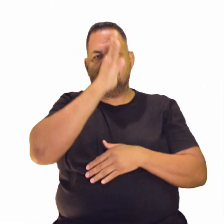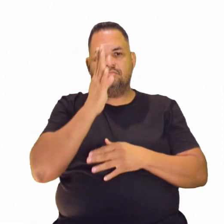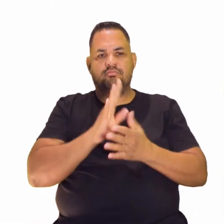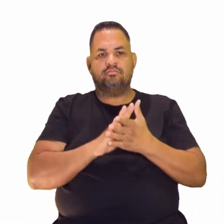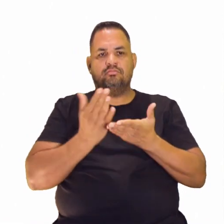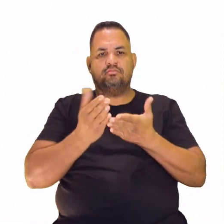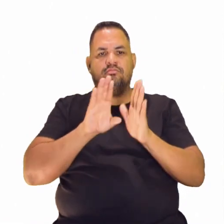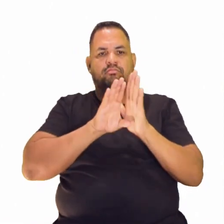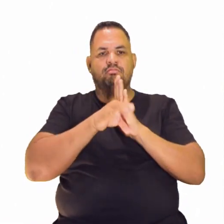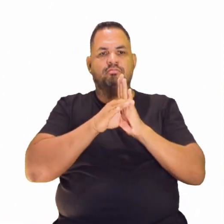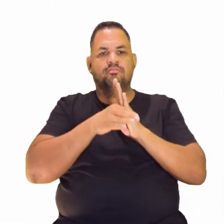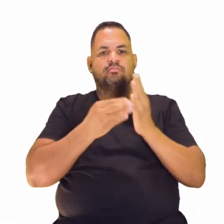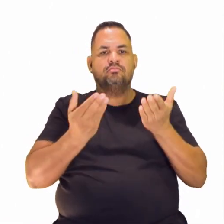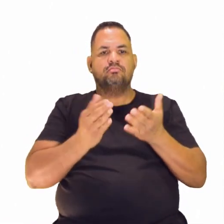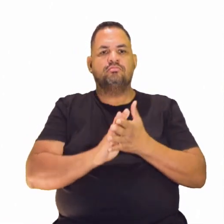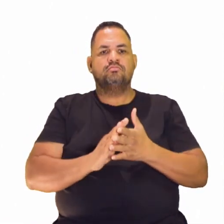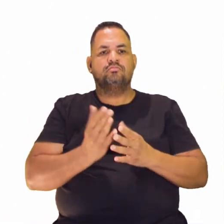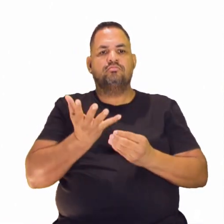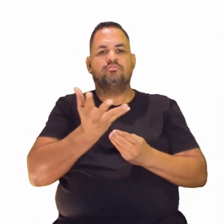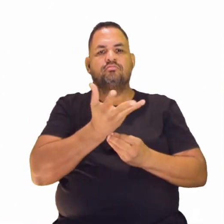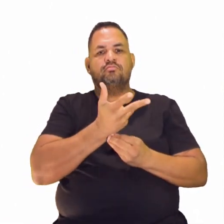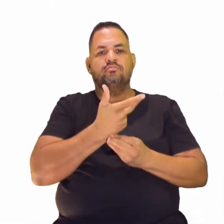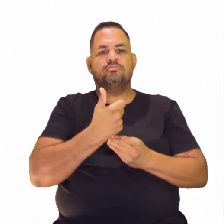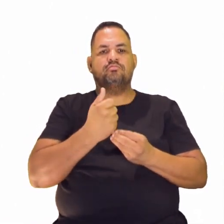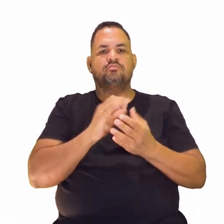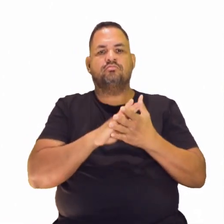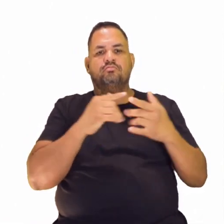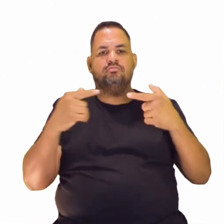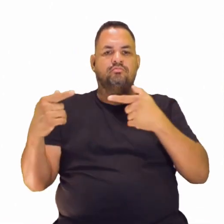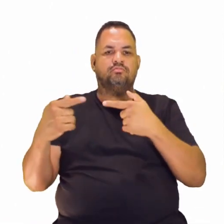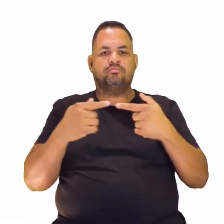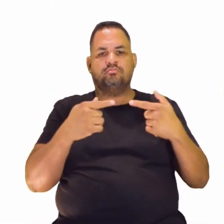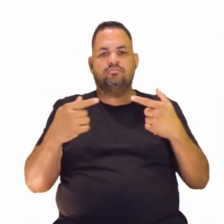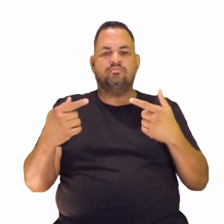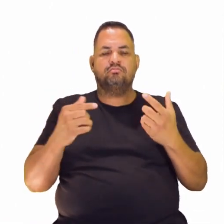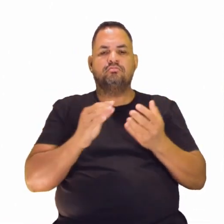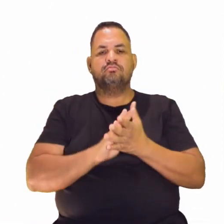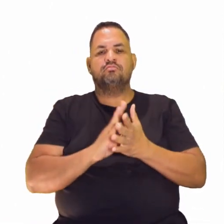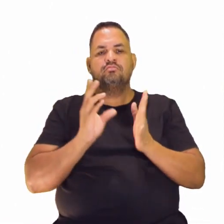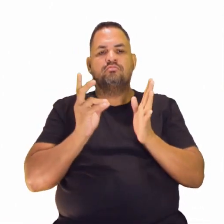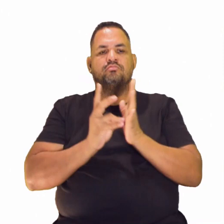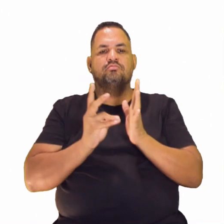sobre o conceito de arte relativo aos indígenas.